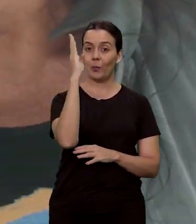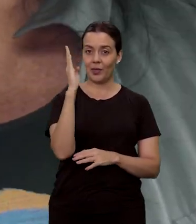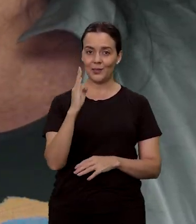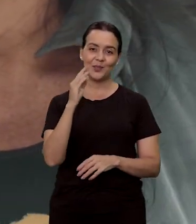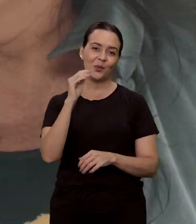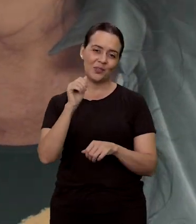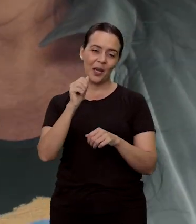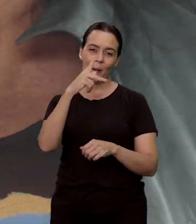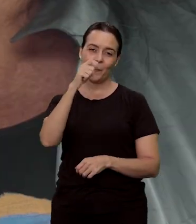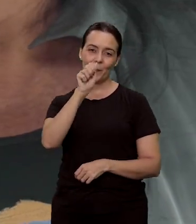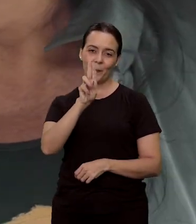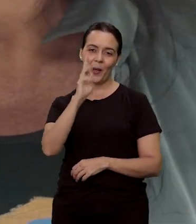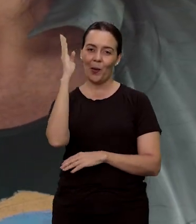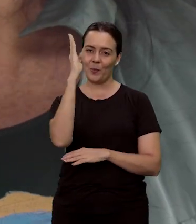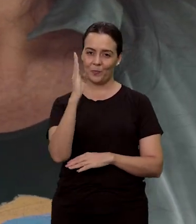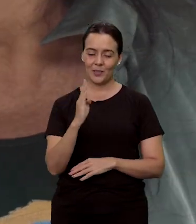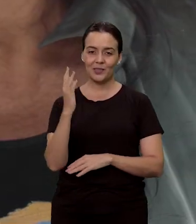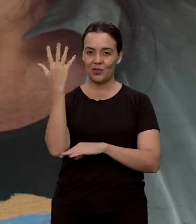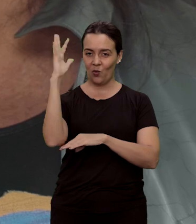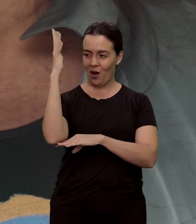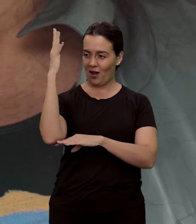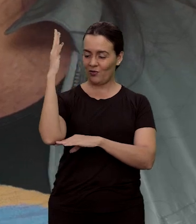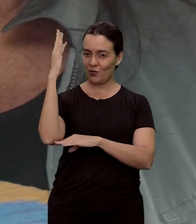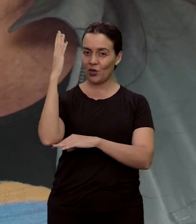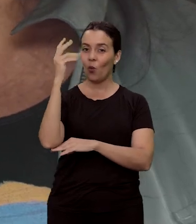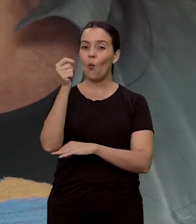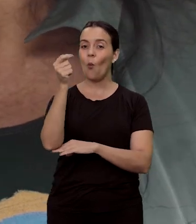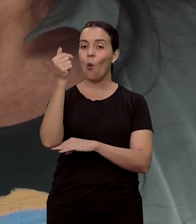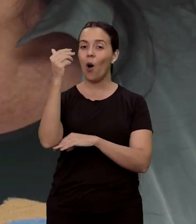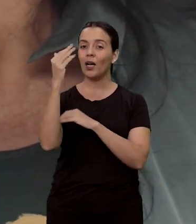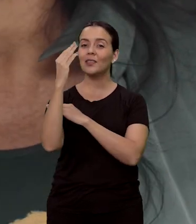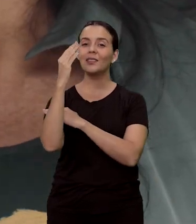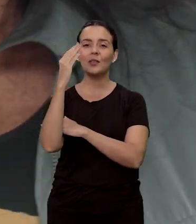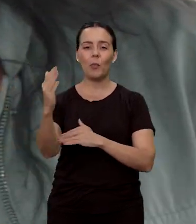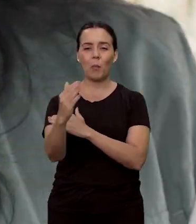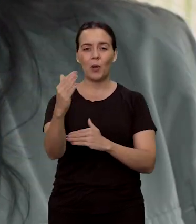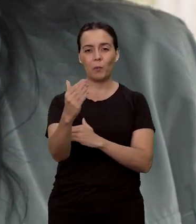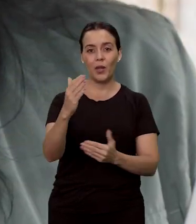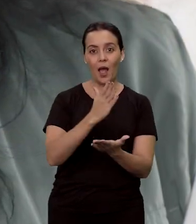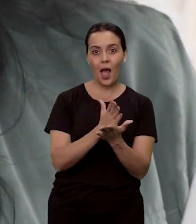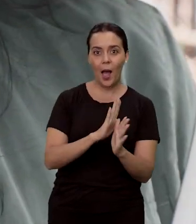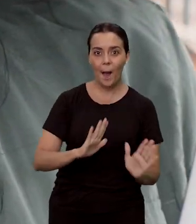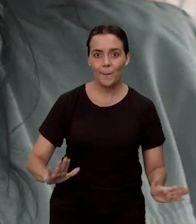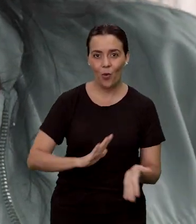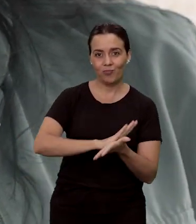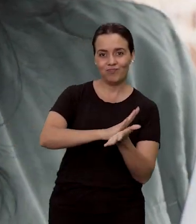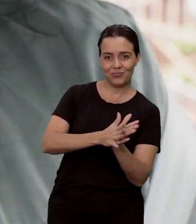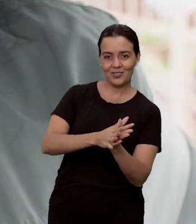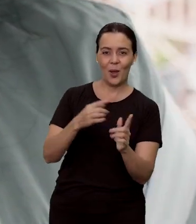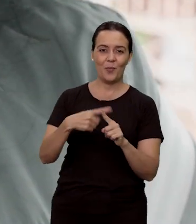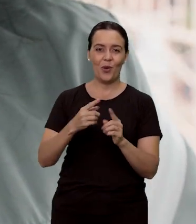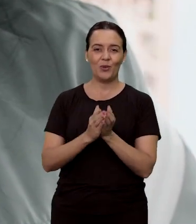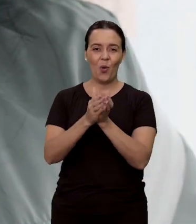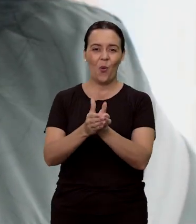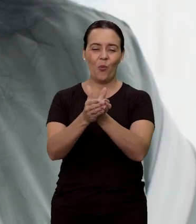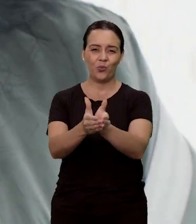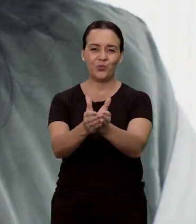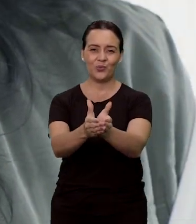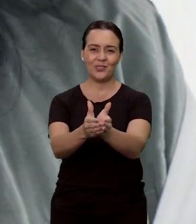Mata Atlântica que quase foi à extinção por conta do modo predatório de colonização que a gente teve,